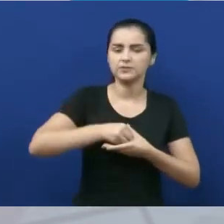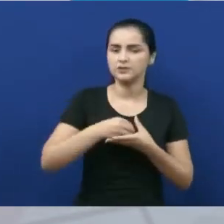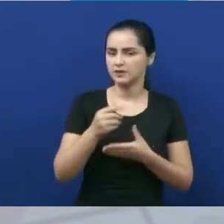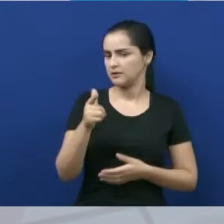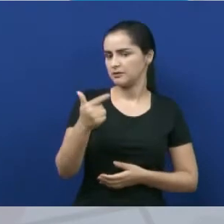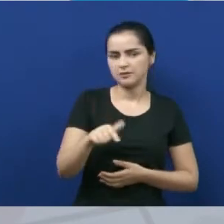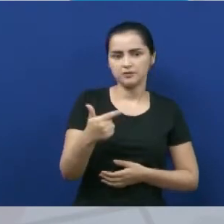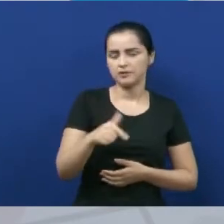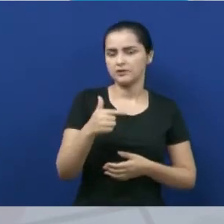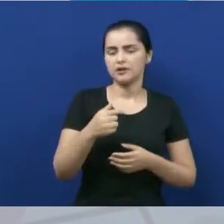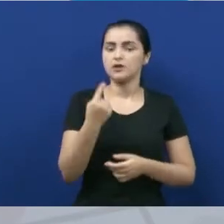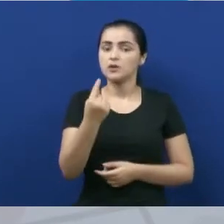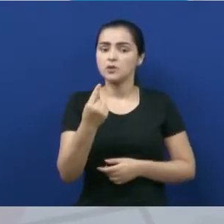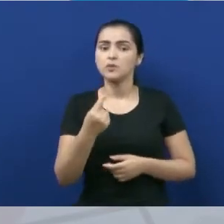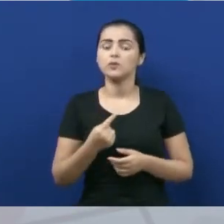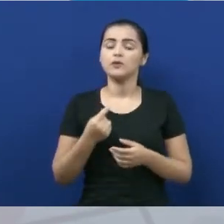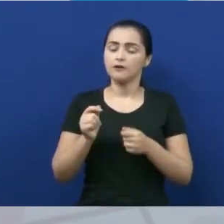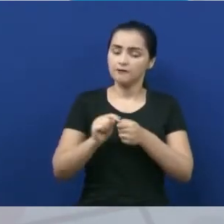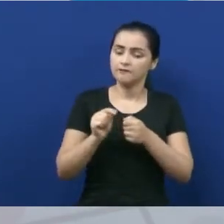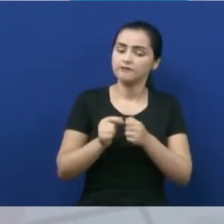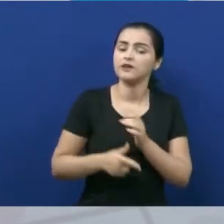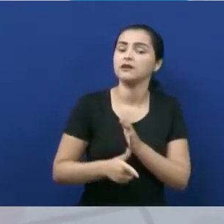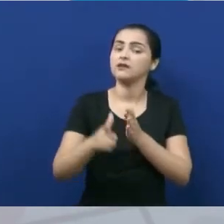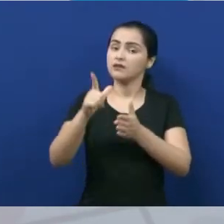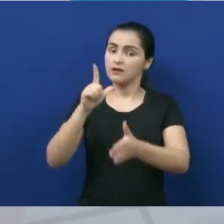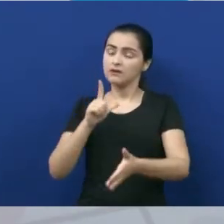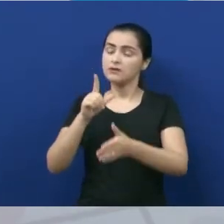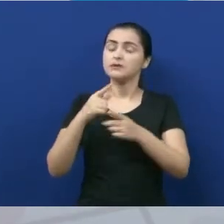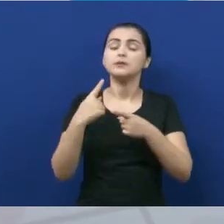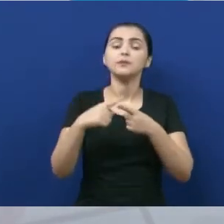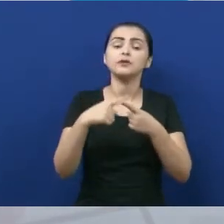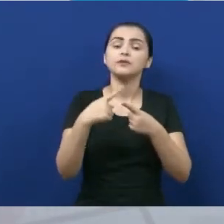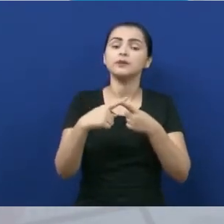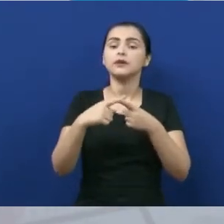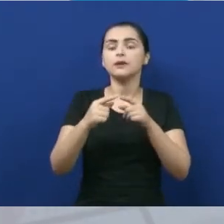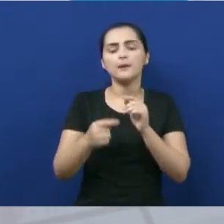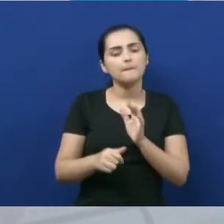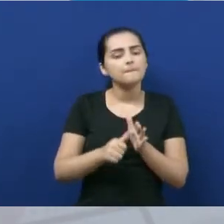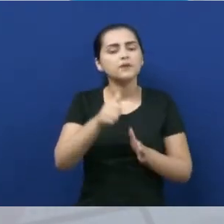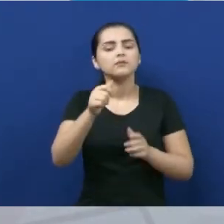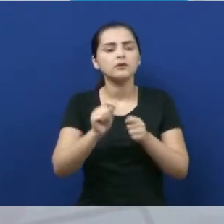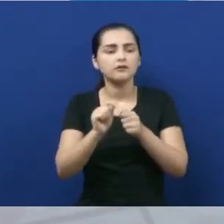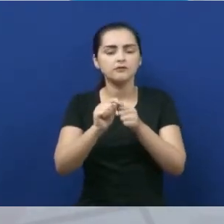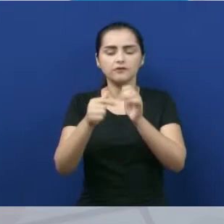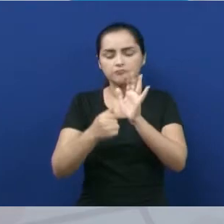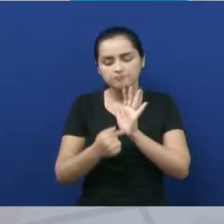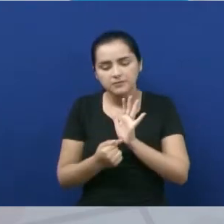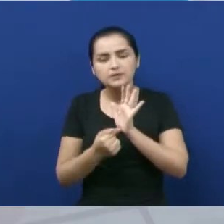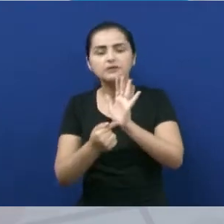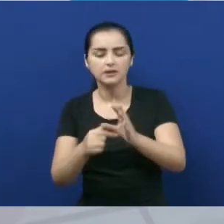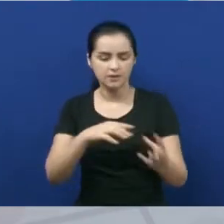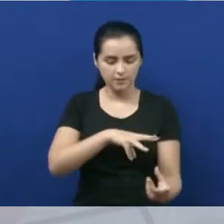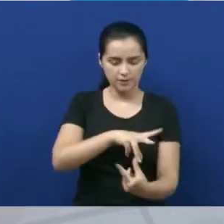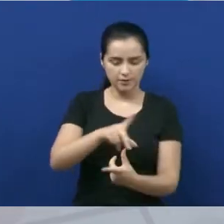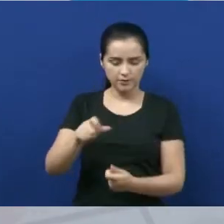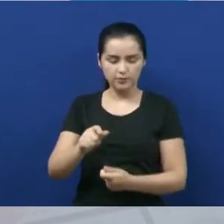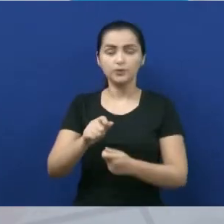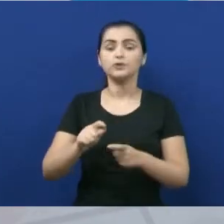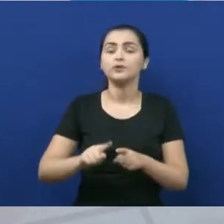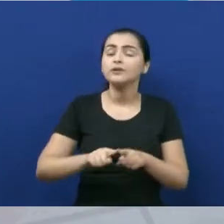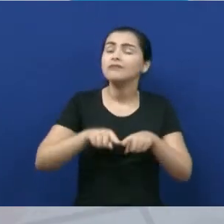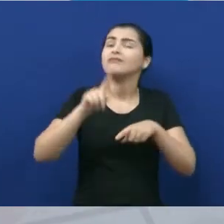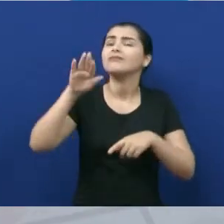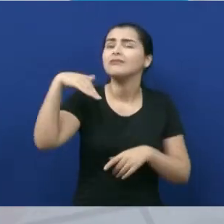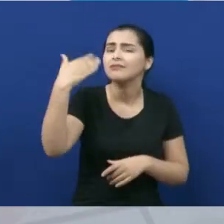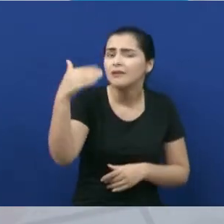pré-determinada para o ser humano ele primeiro é lançado para o mundo surge no mundo ele existe depois essa